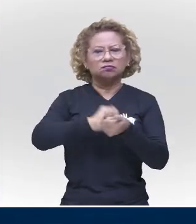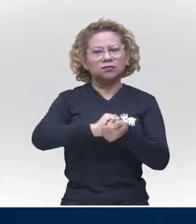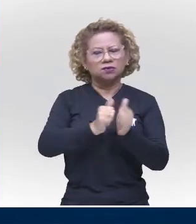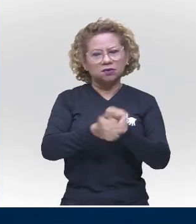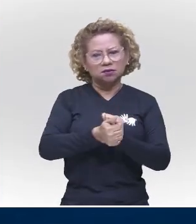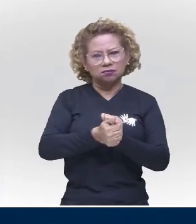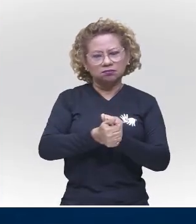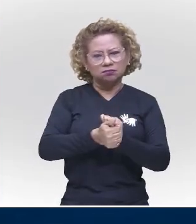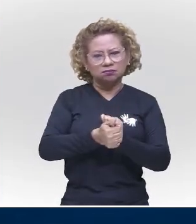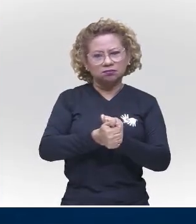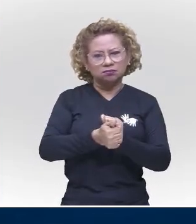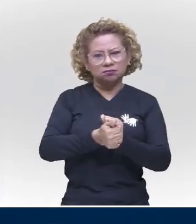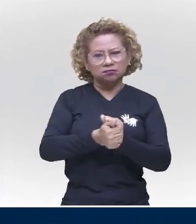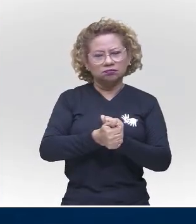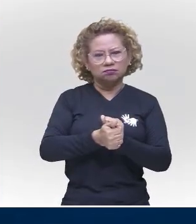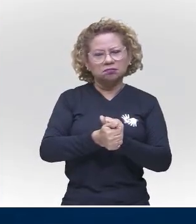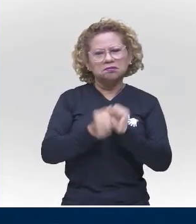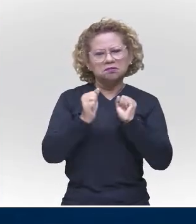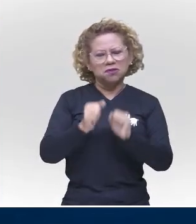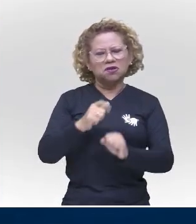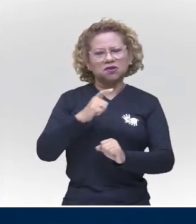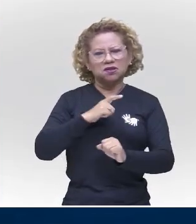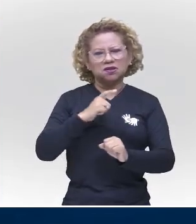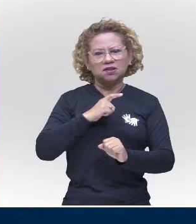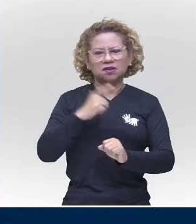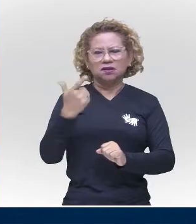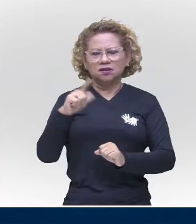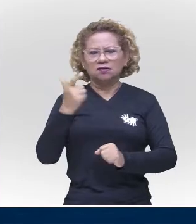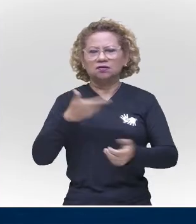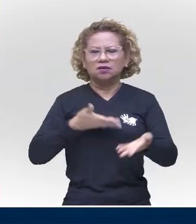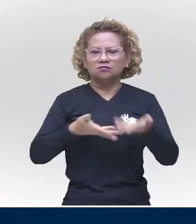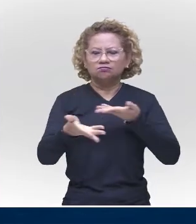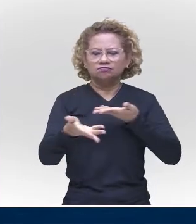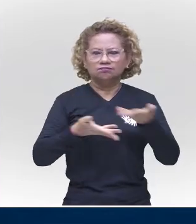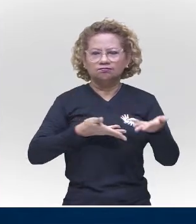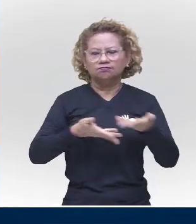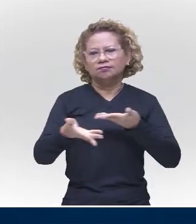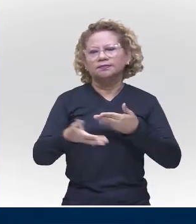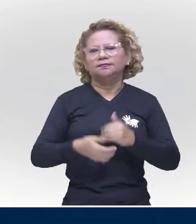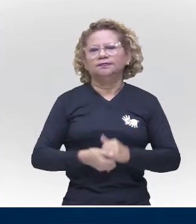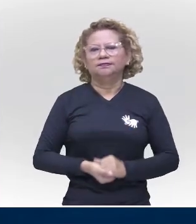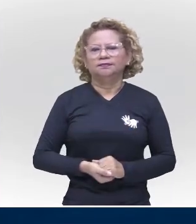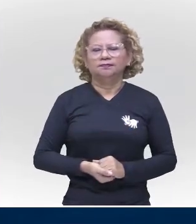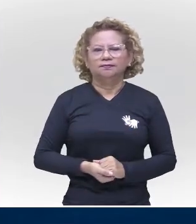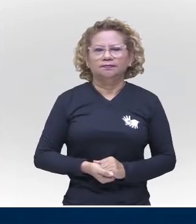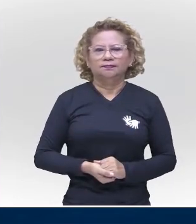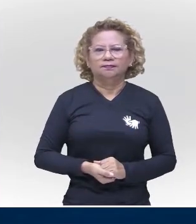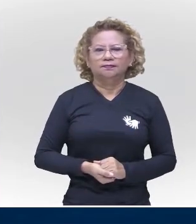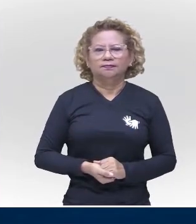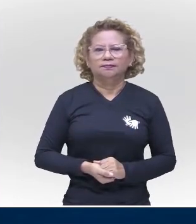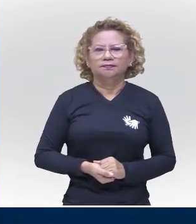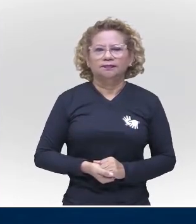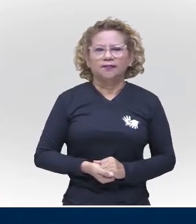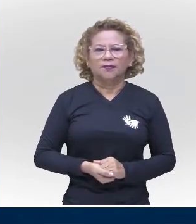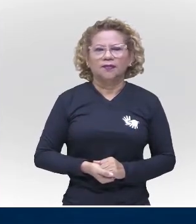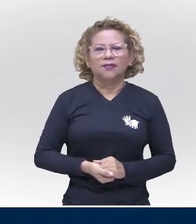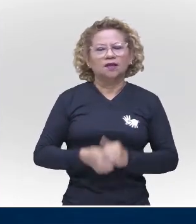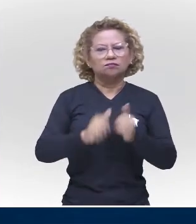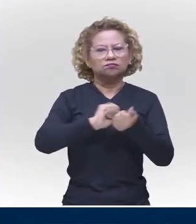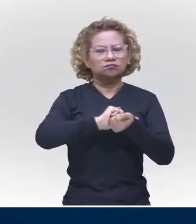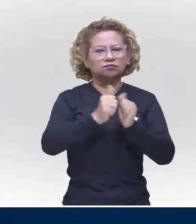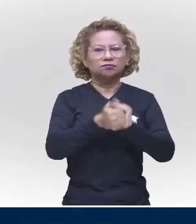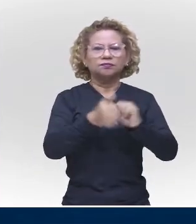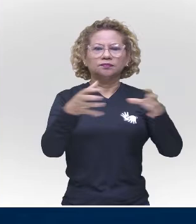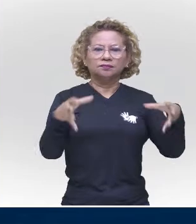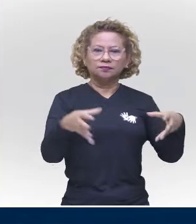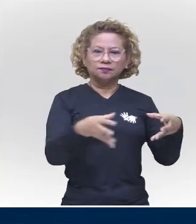sem interação. Mas nós temos aí mais algumas características desse esporte coletivo. Vamos lá.